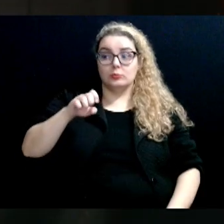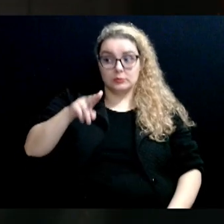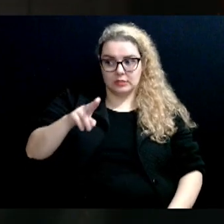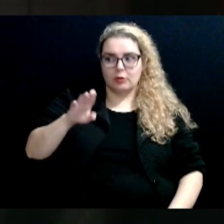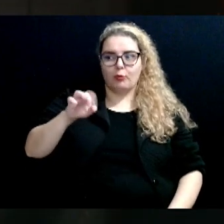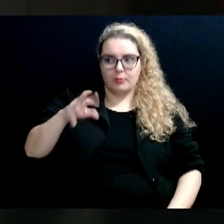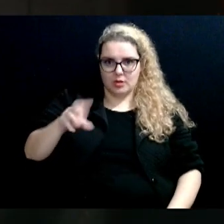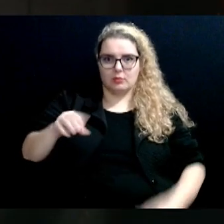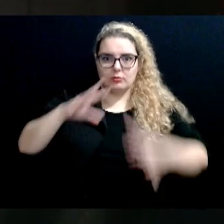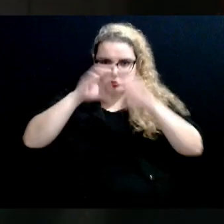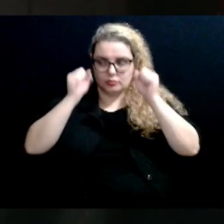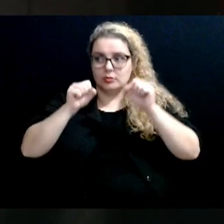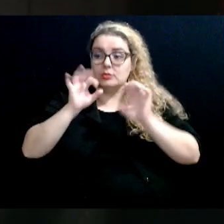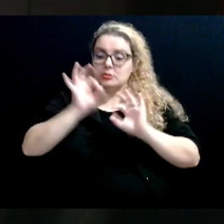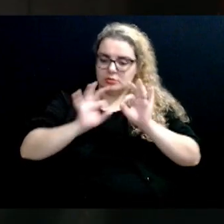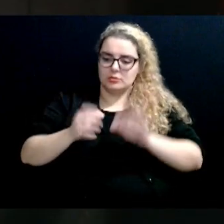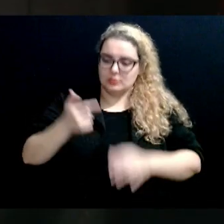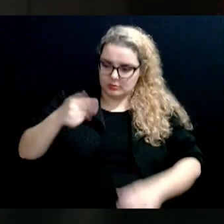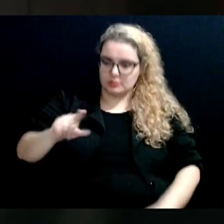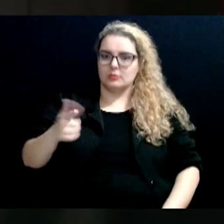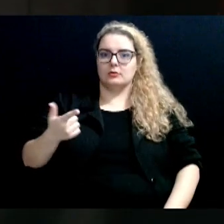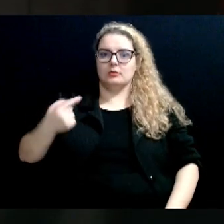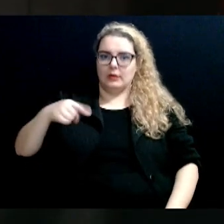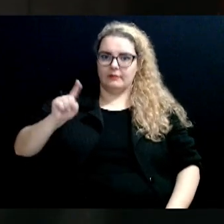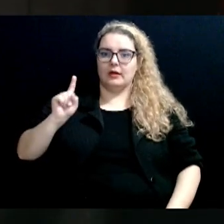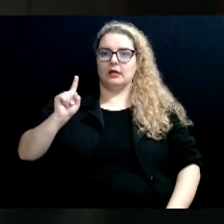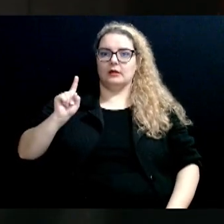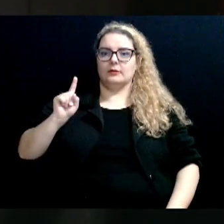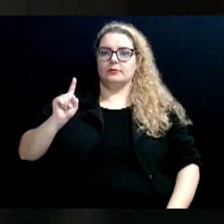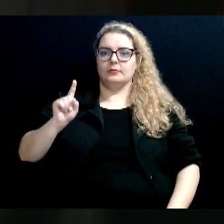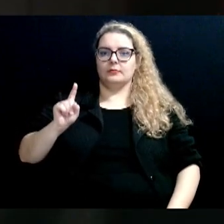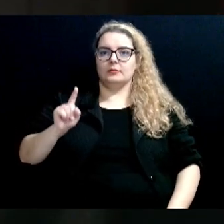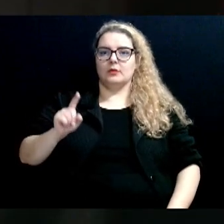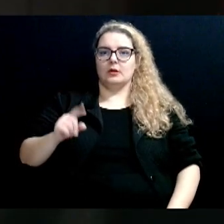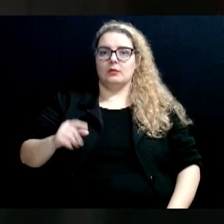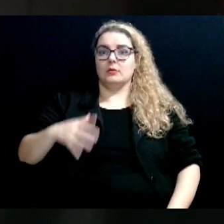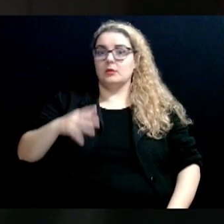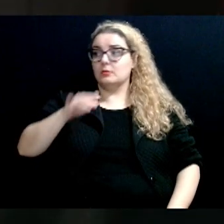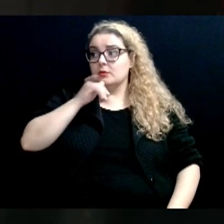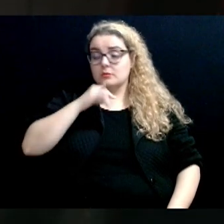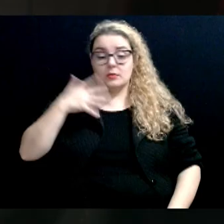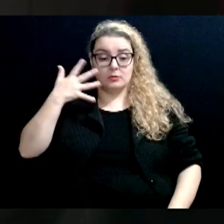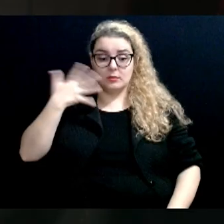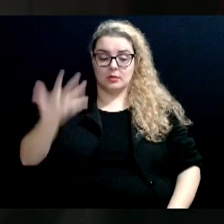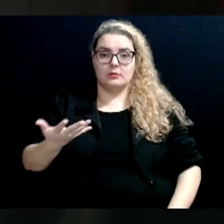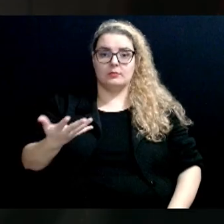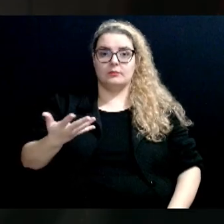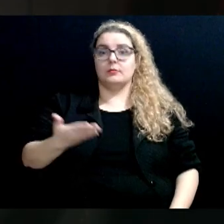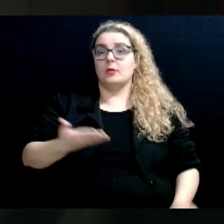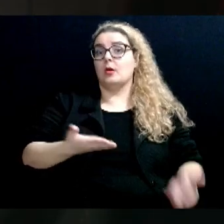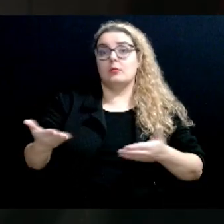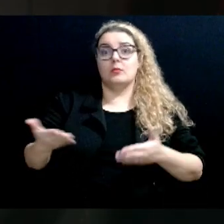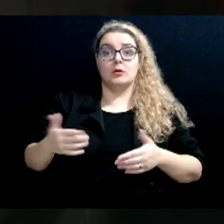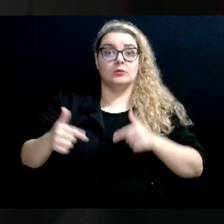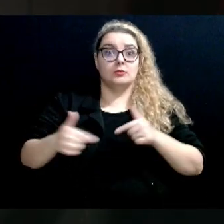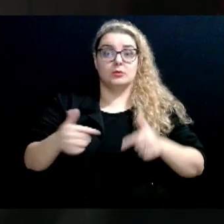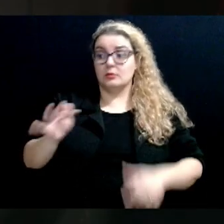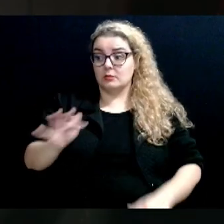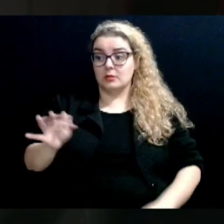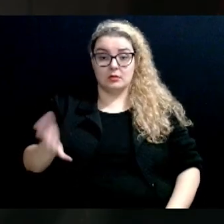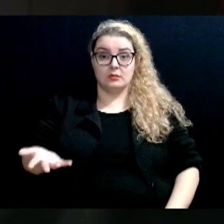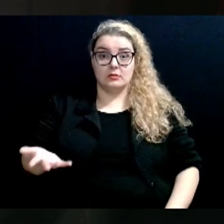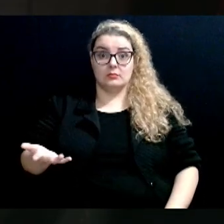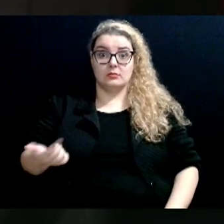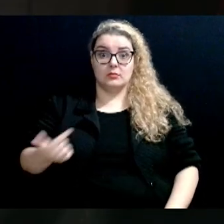ir. Mas imagina uma situação, você dando uma palestra, por exemplo, você apresentando um trabalho de faculdade, ou eu aqui, por